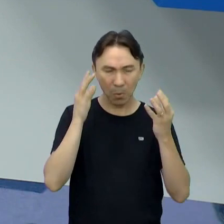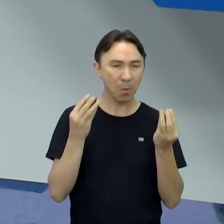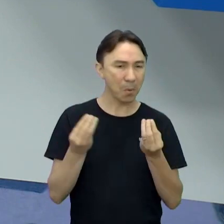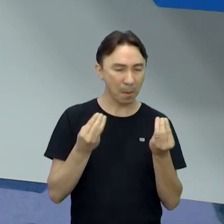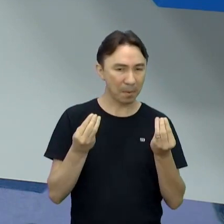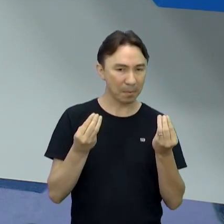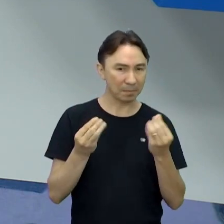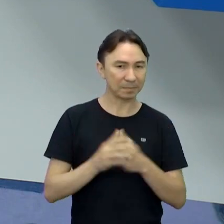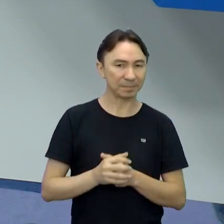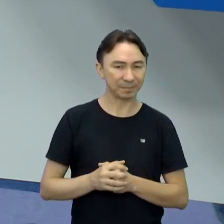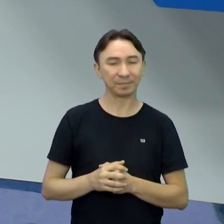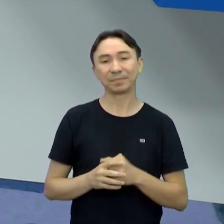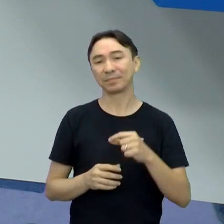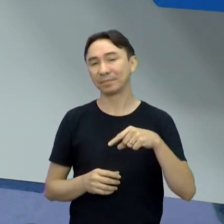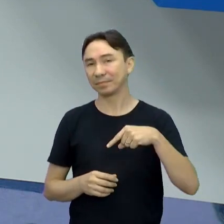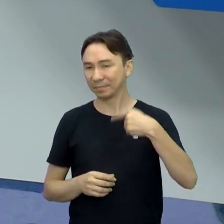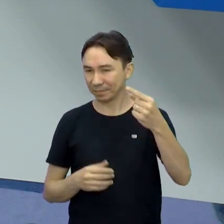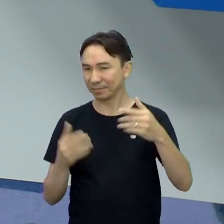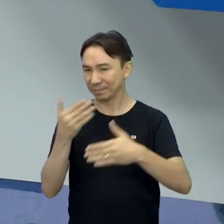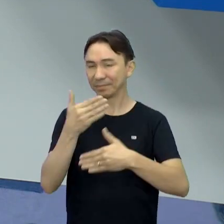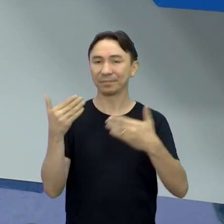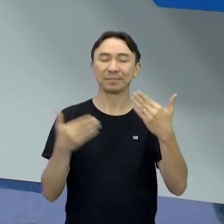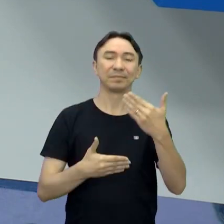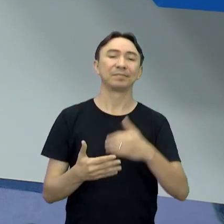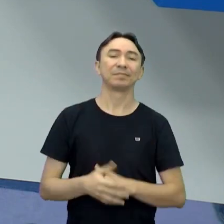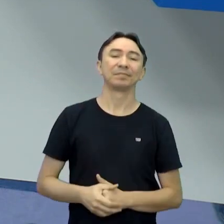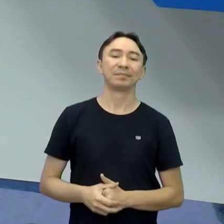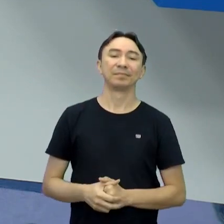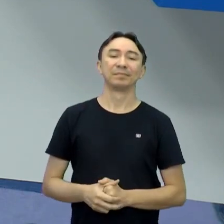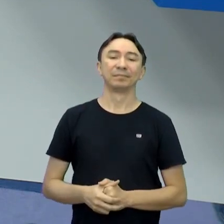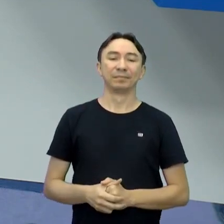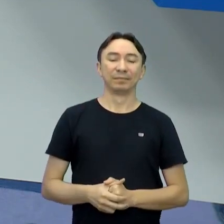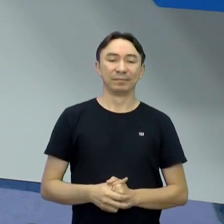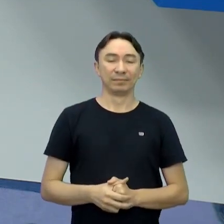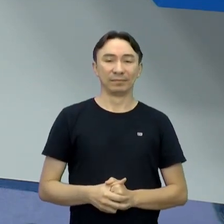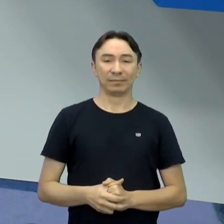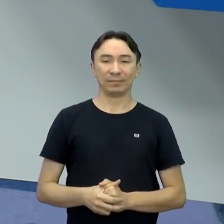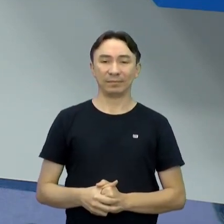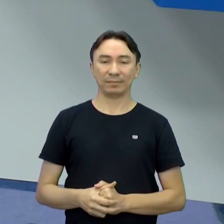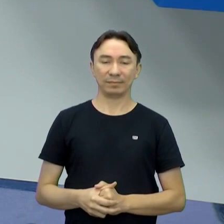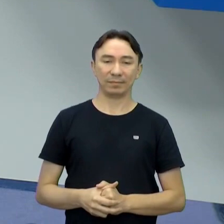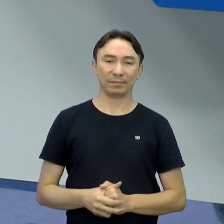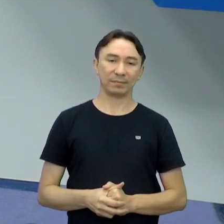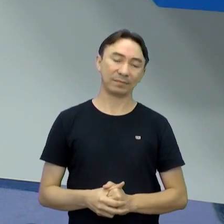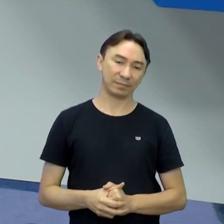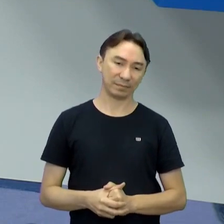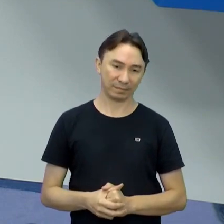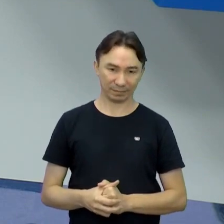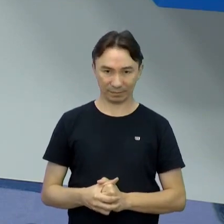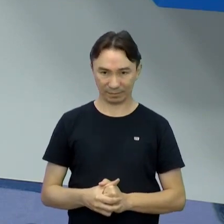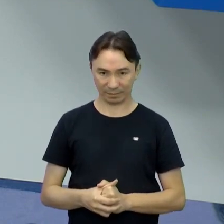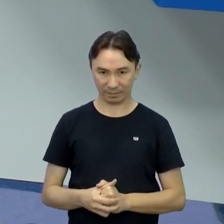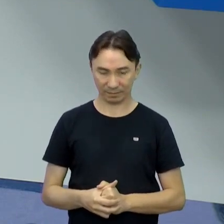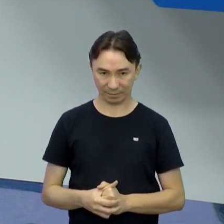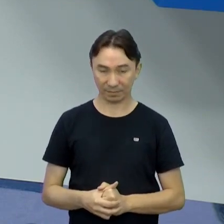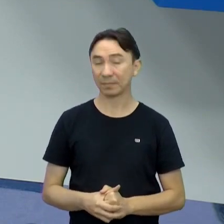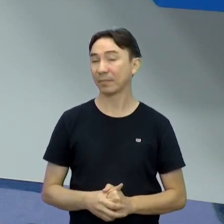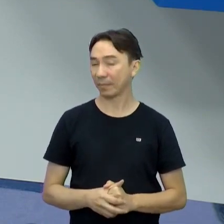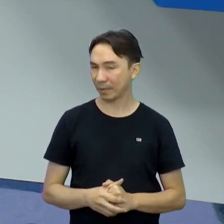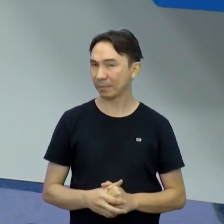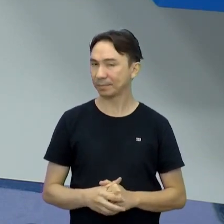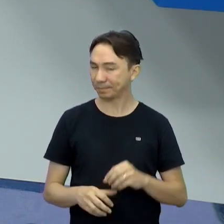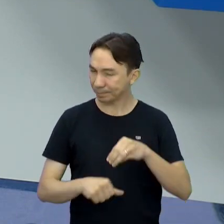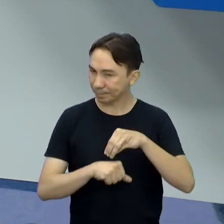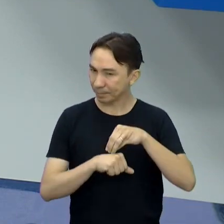Podemos passar para o próximo slide, né? Então, eu queria sugerir,